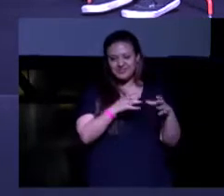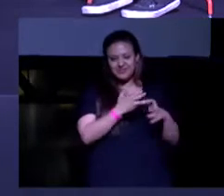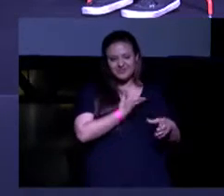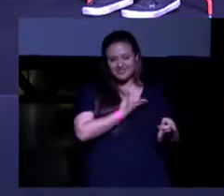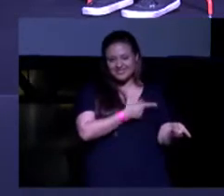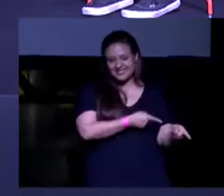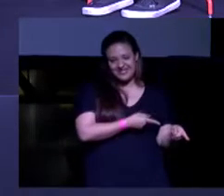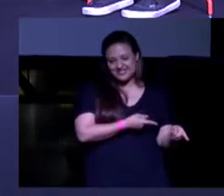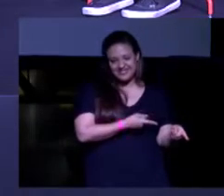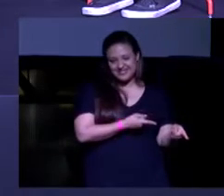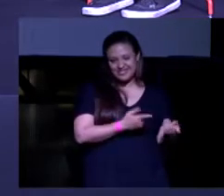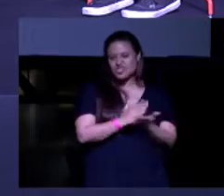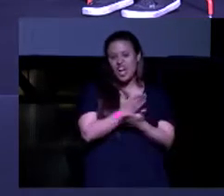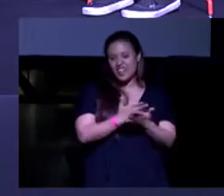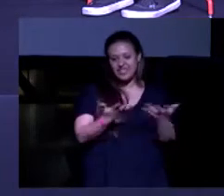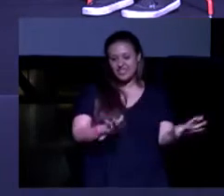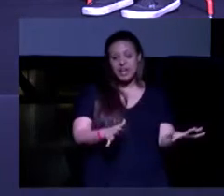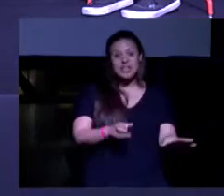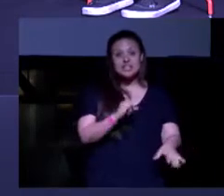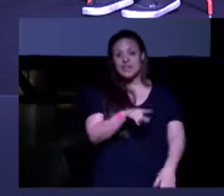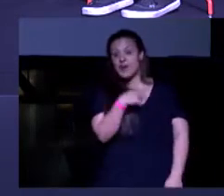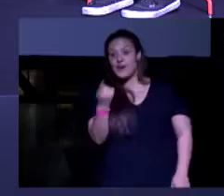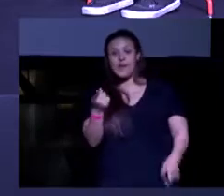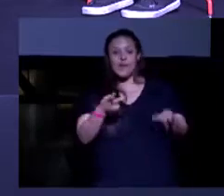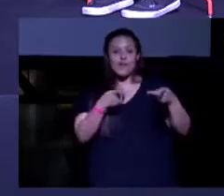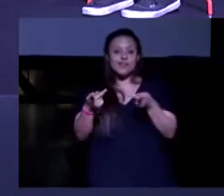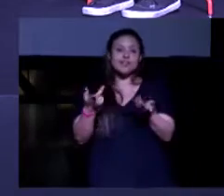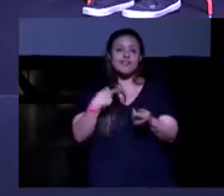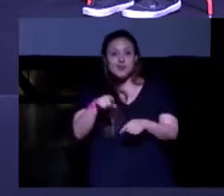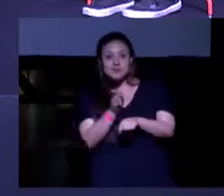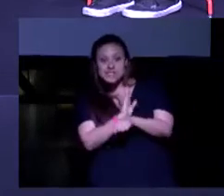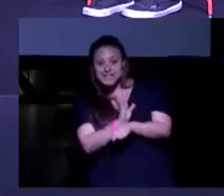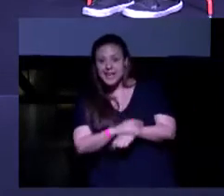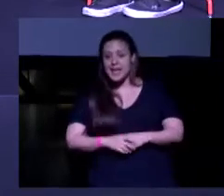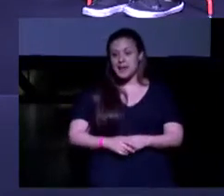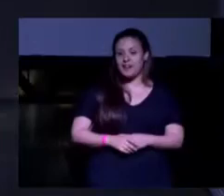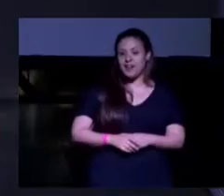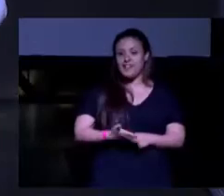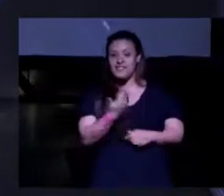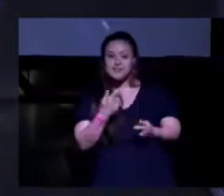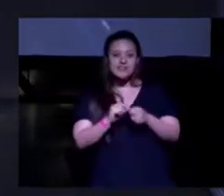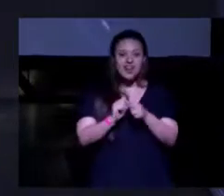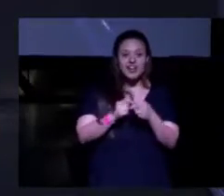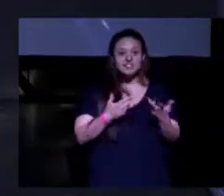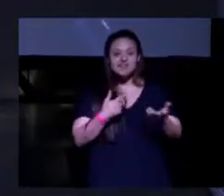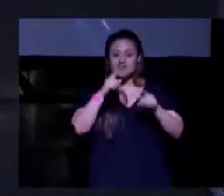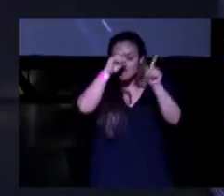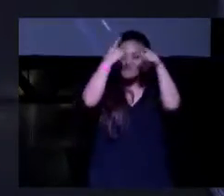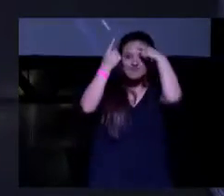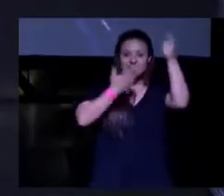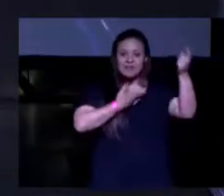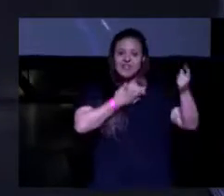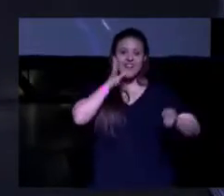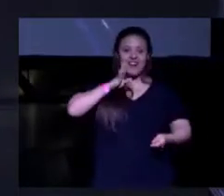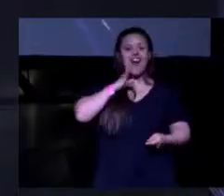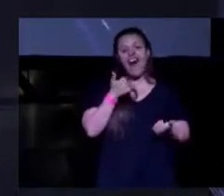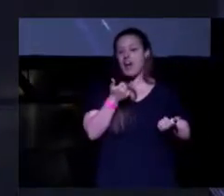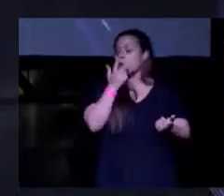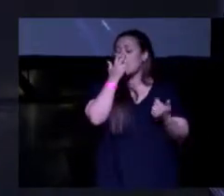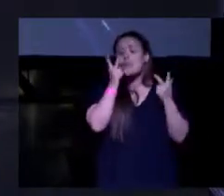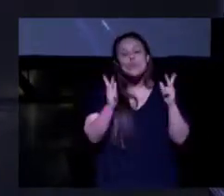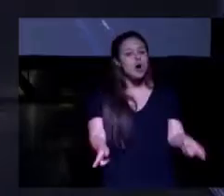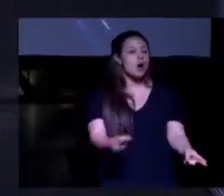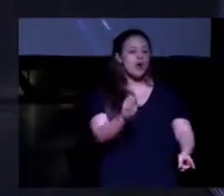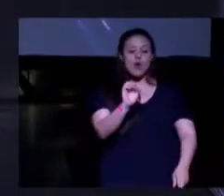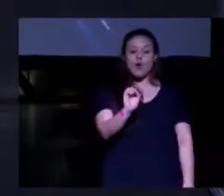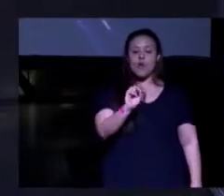cinema, e aí as pessoas vão topar ir no cinema. Você está numa ONG, você fala, pô, vamos criar tal coisa na ONG, então vamos criar tal coisa na ONG. Acho que tem que se